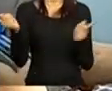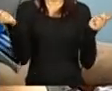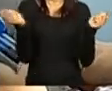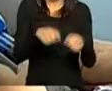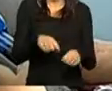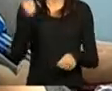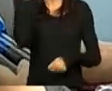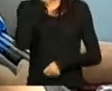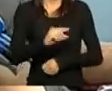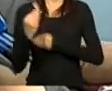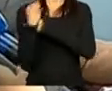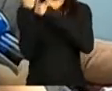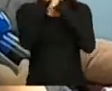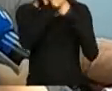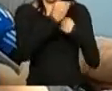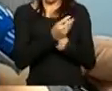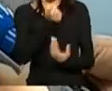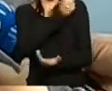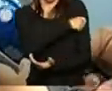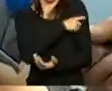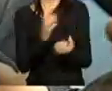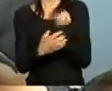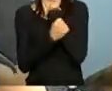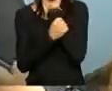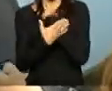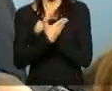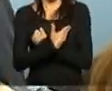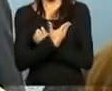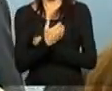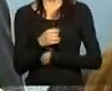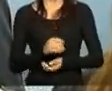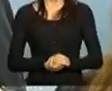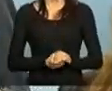fato ter o benefício da proteção que a vacina confere